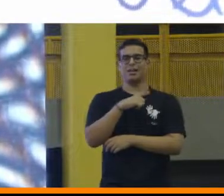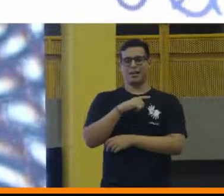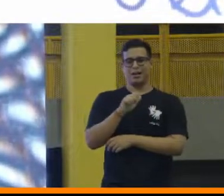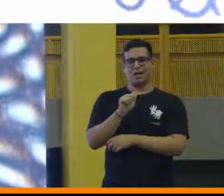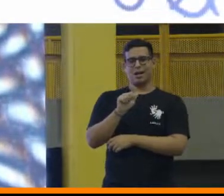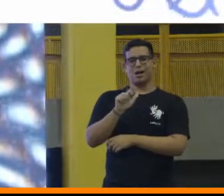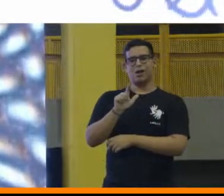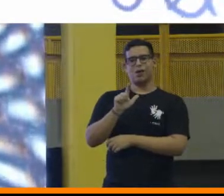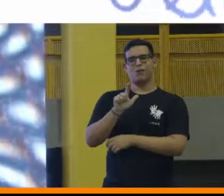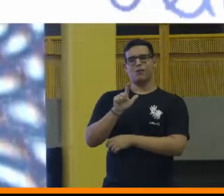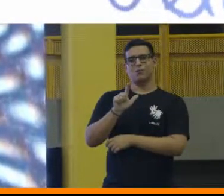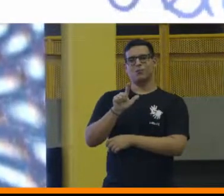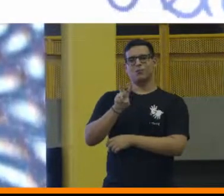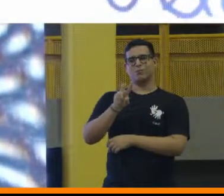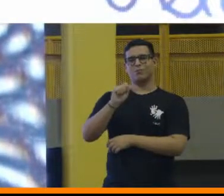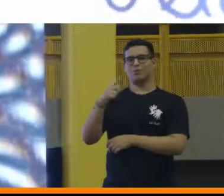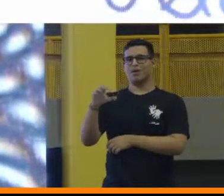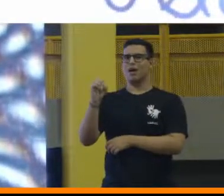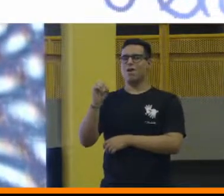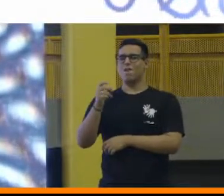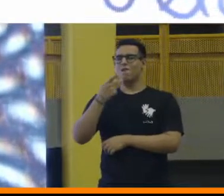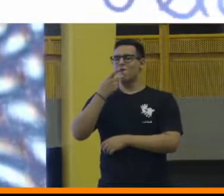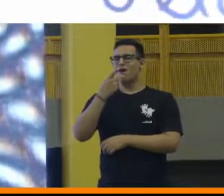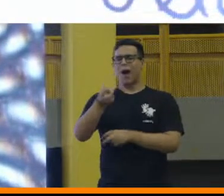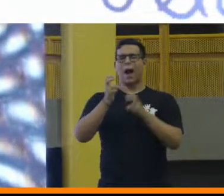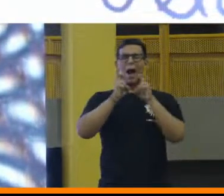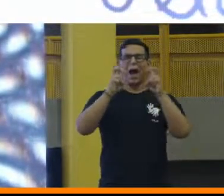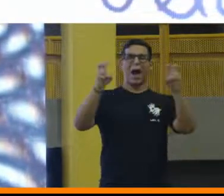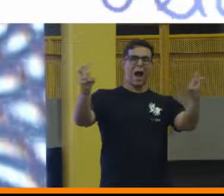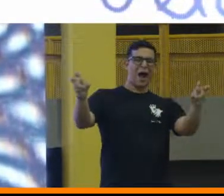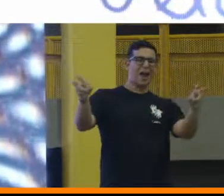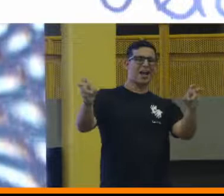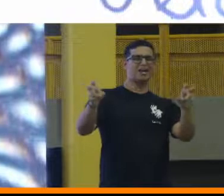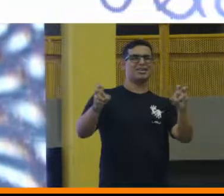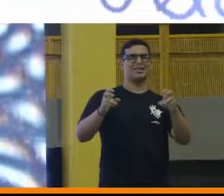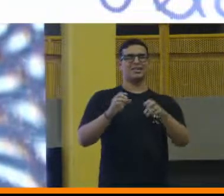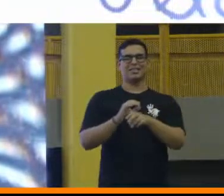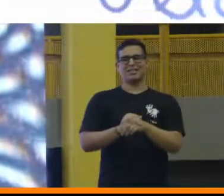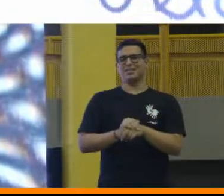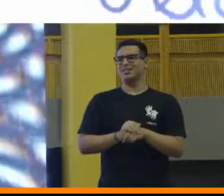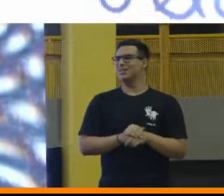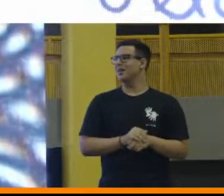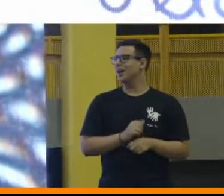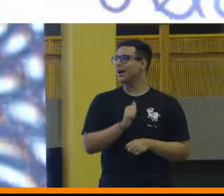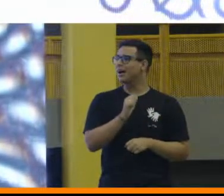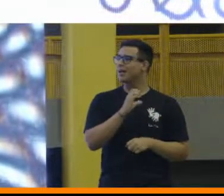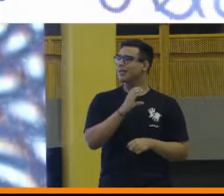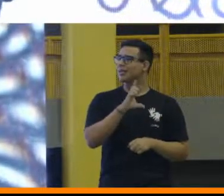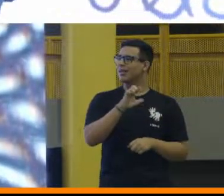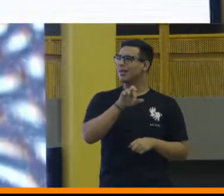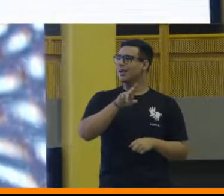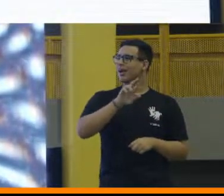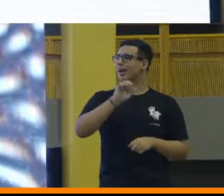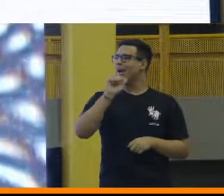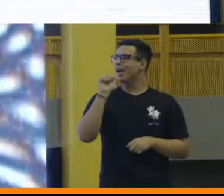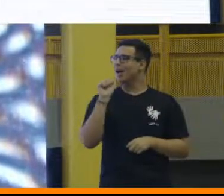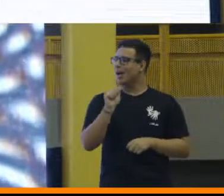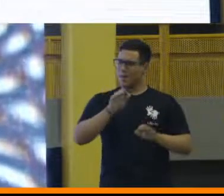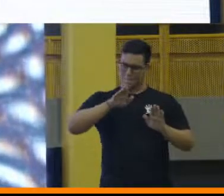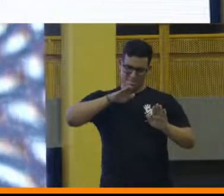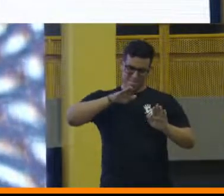em algum momento gritava: acelera, Ayrton! Mas